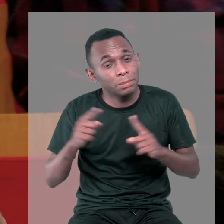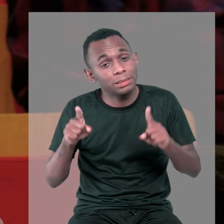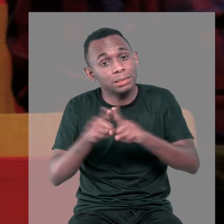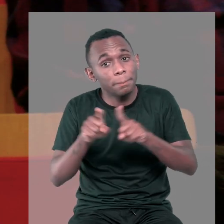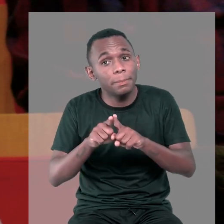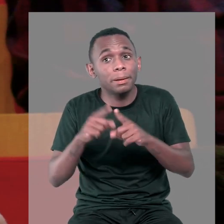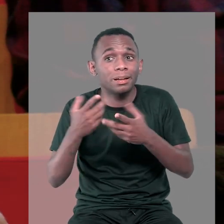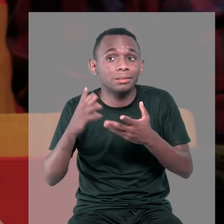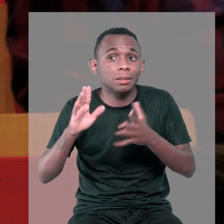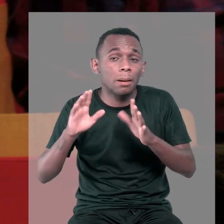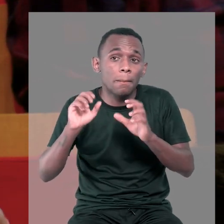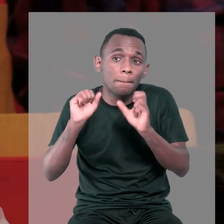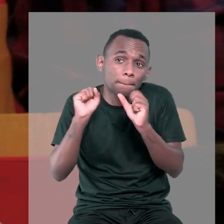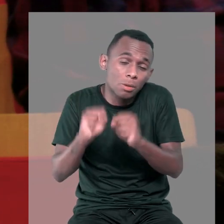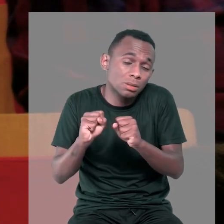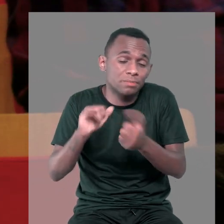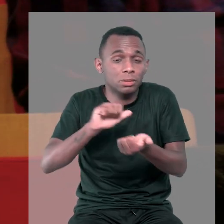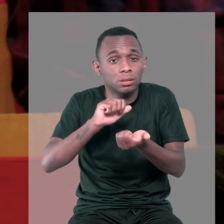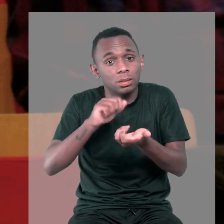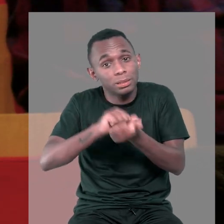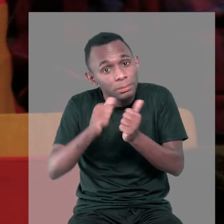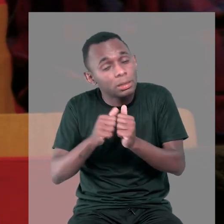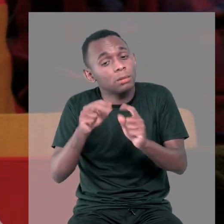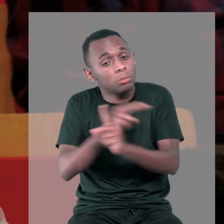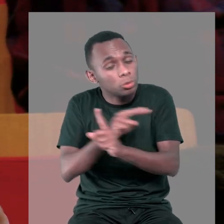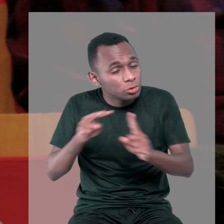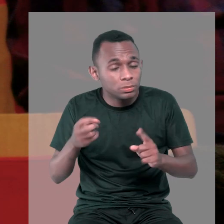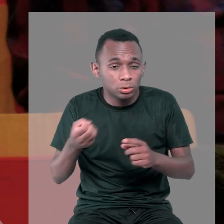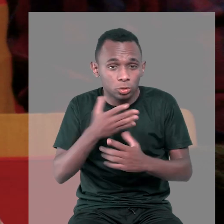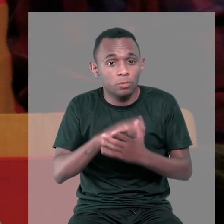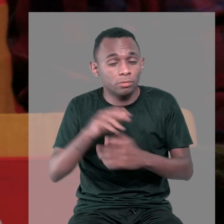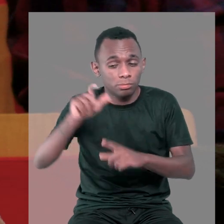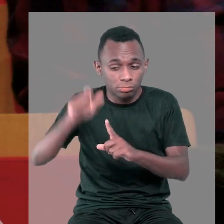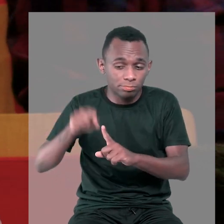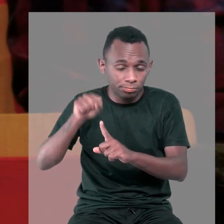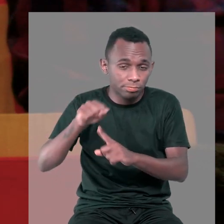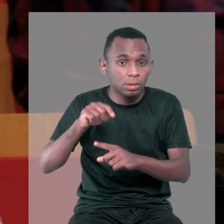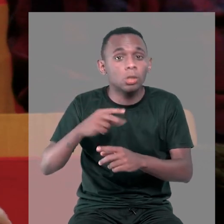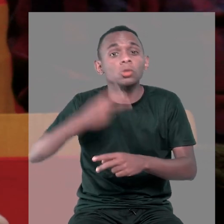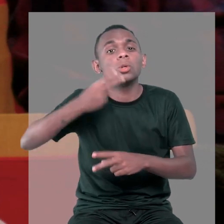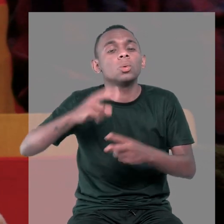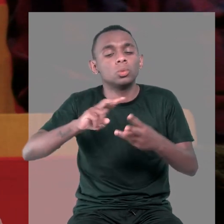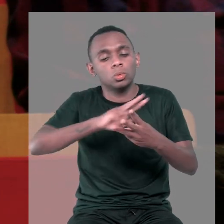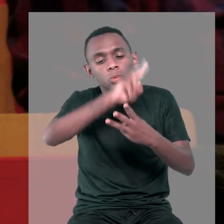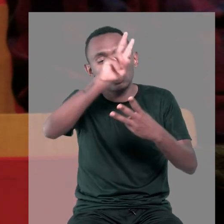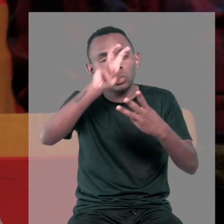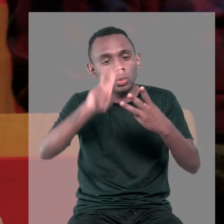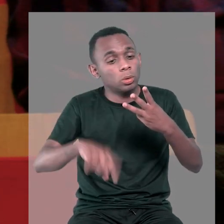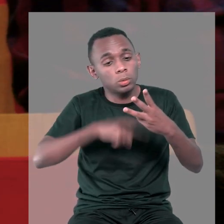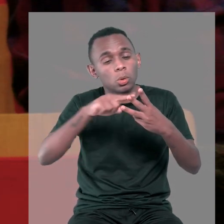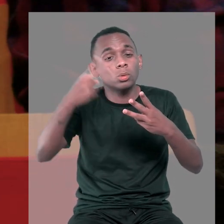década de 1970, 80, vão pensar na ideia de uma saturação da memória, de uma fetichização do